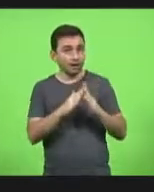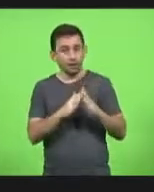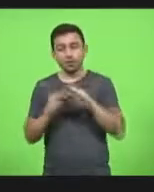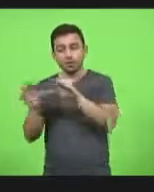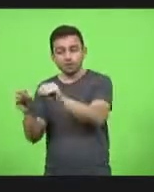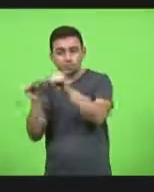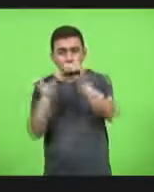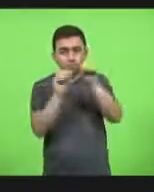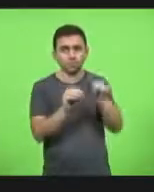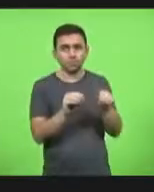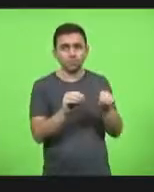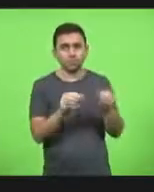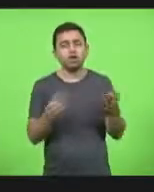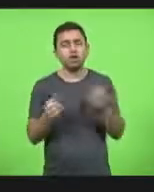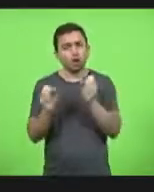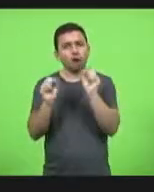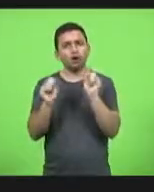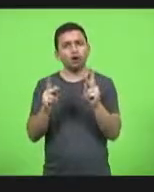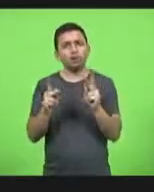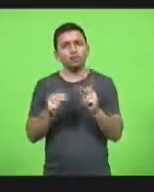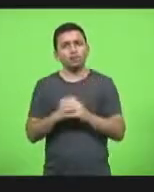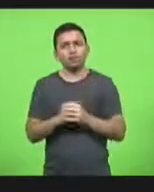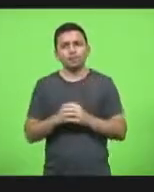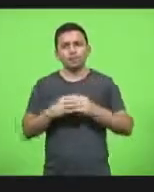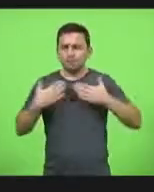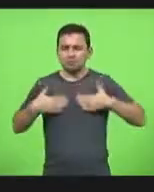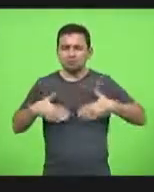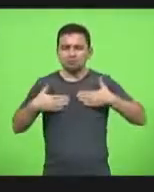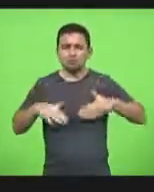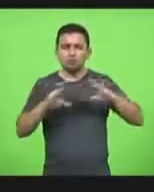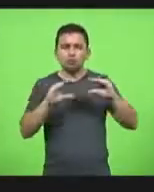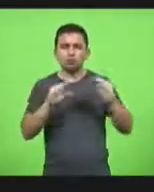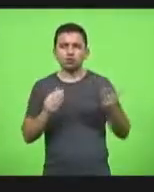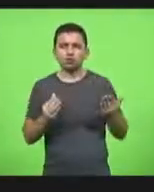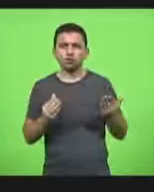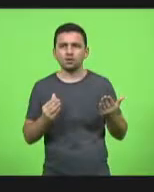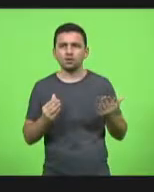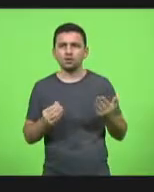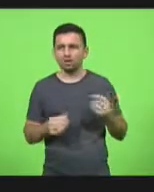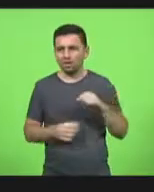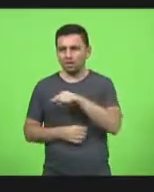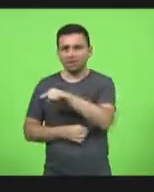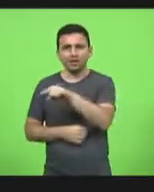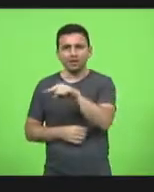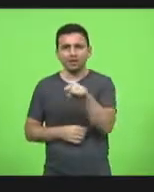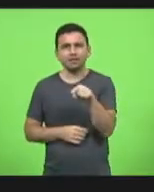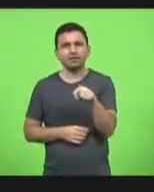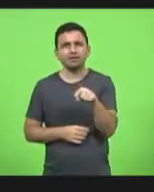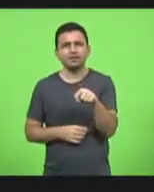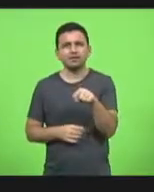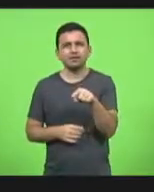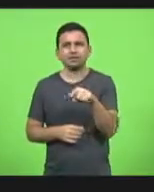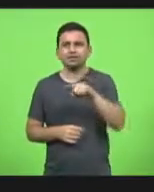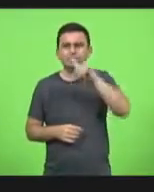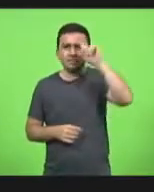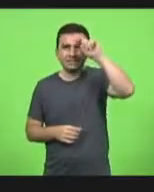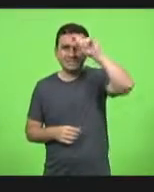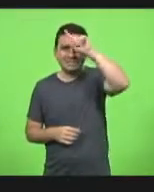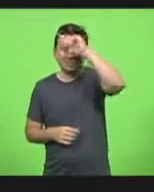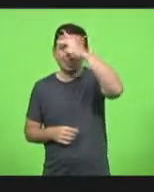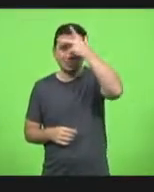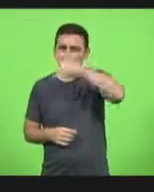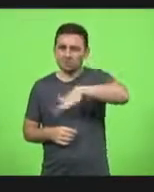alojadas, alojá-las confortavelmente, muito contrário do que estão lá naquele mangue, essas pobres pessoas